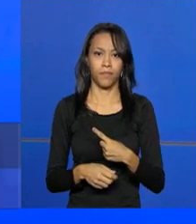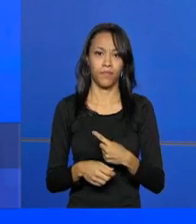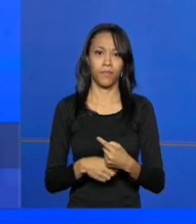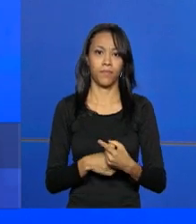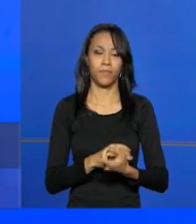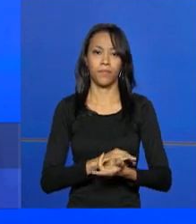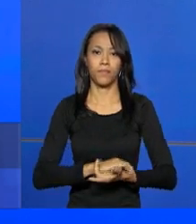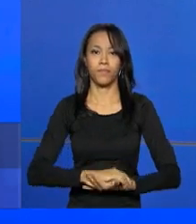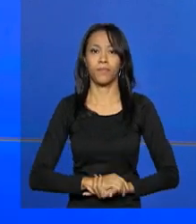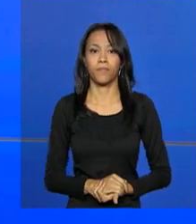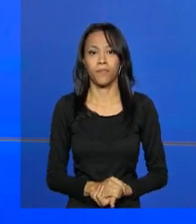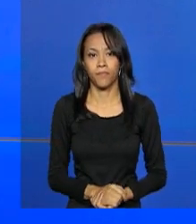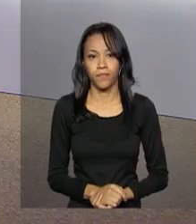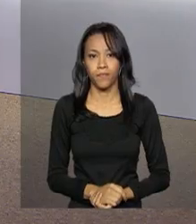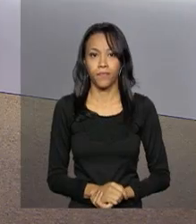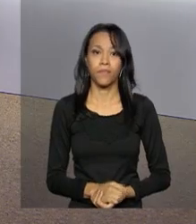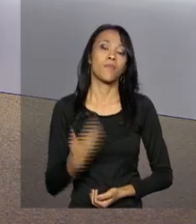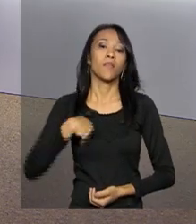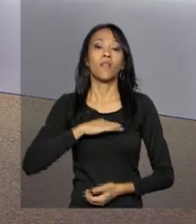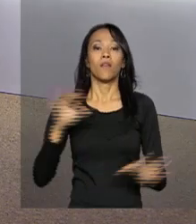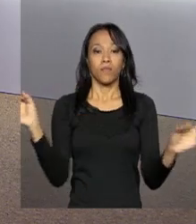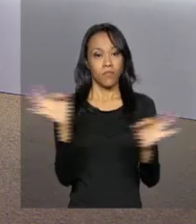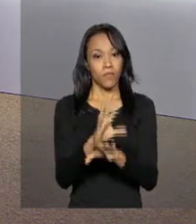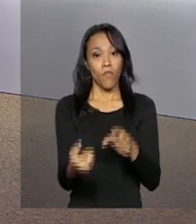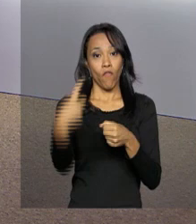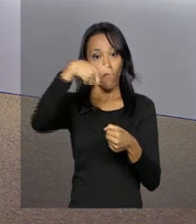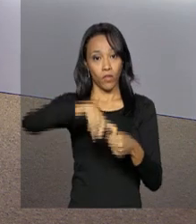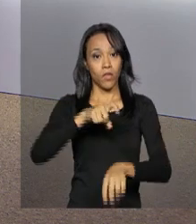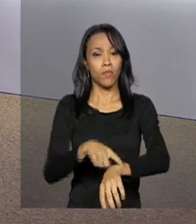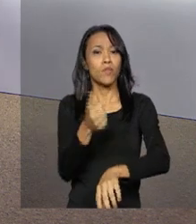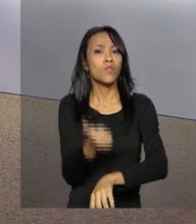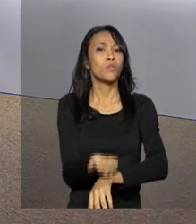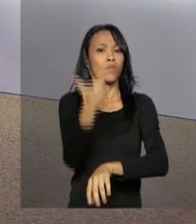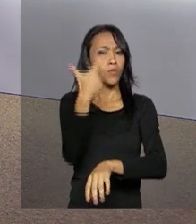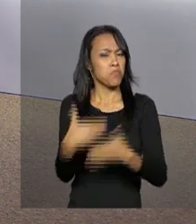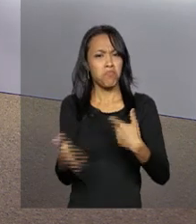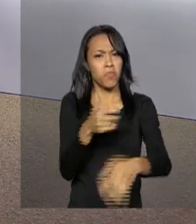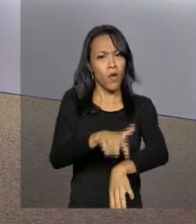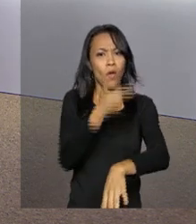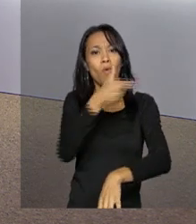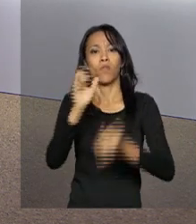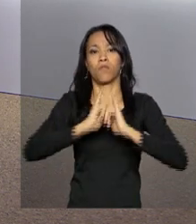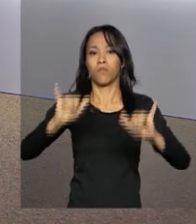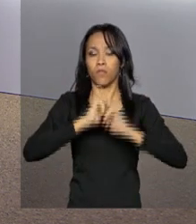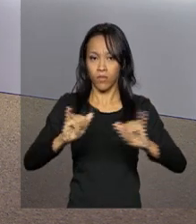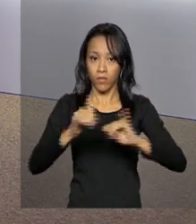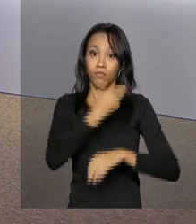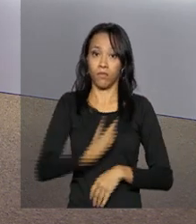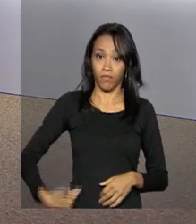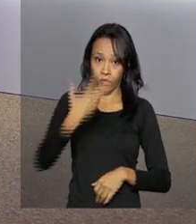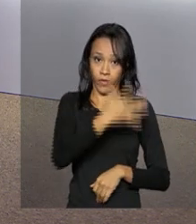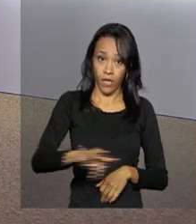www.defesa.gov.br nós ficamos por aqui Voltamos ao meio-dia ou a qualquer momento com outras notícias do Governo